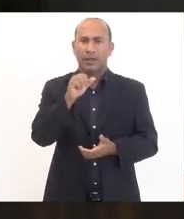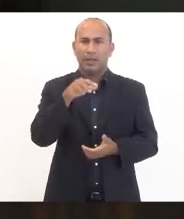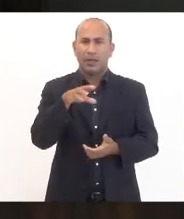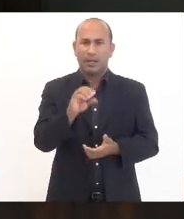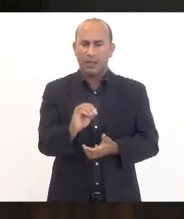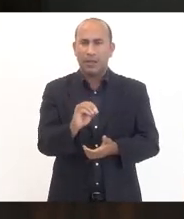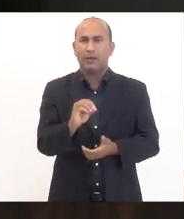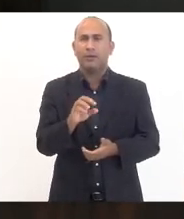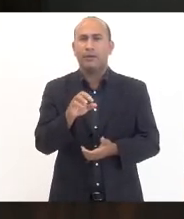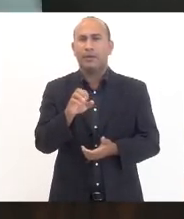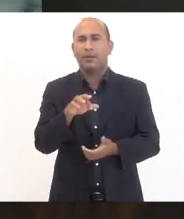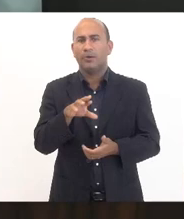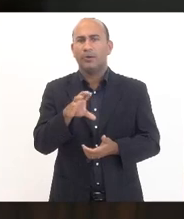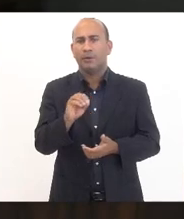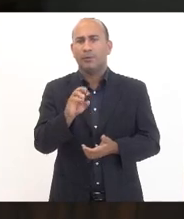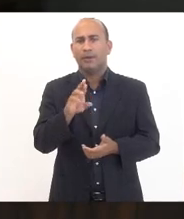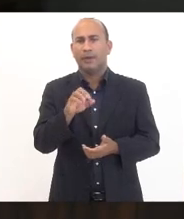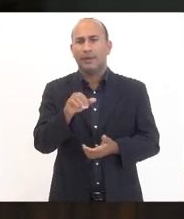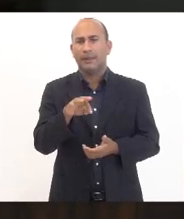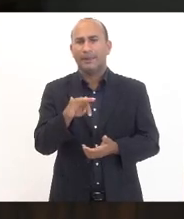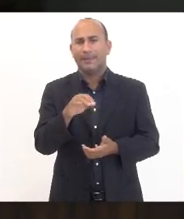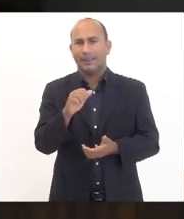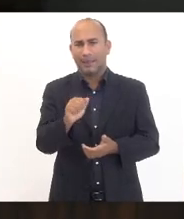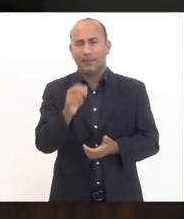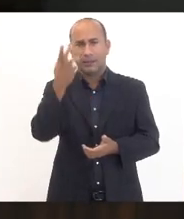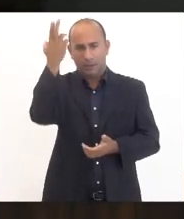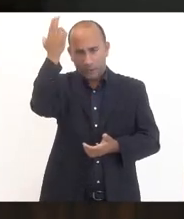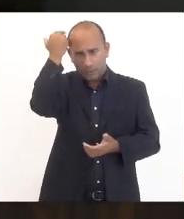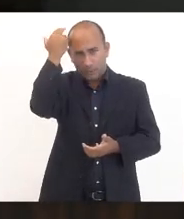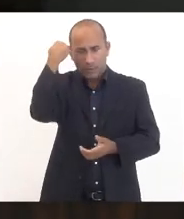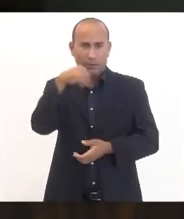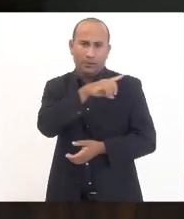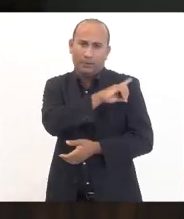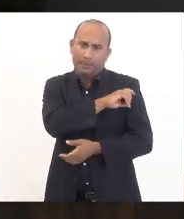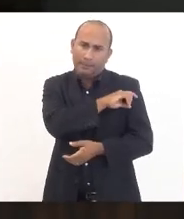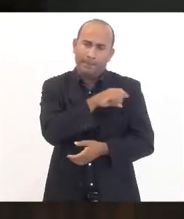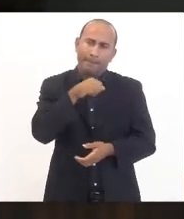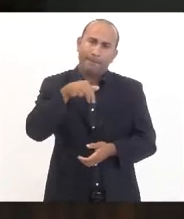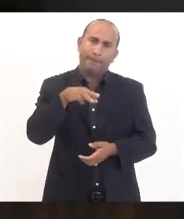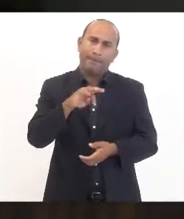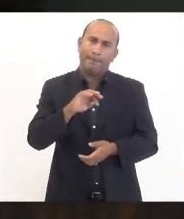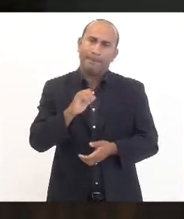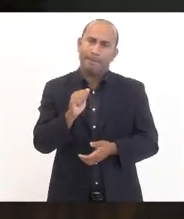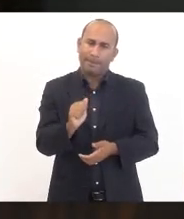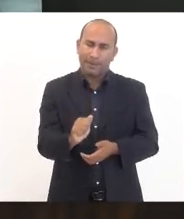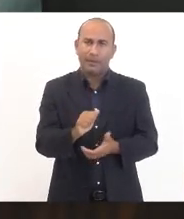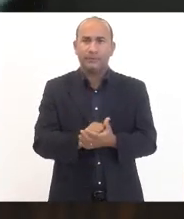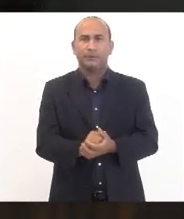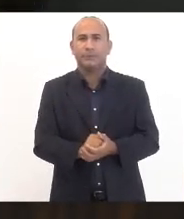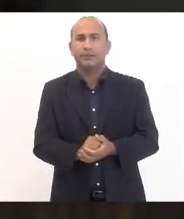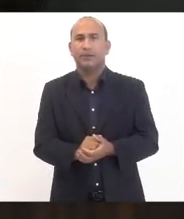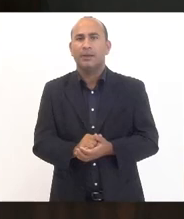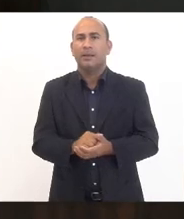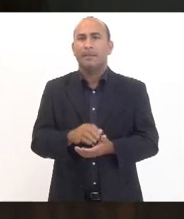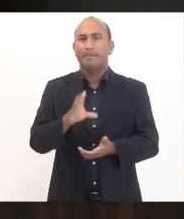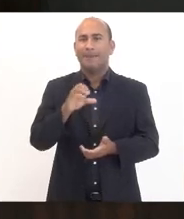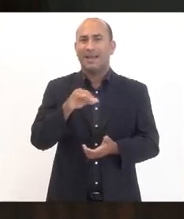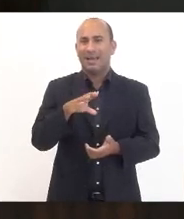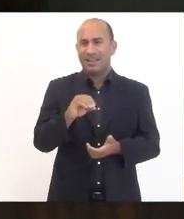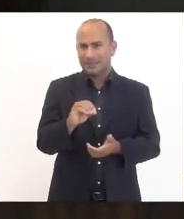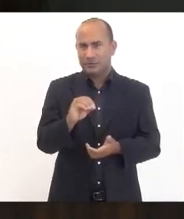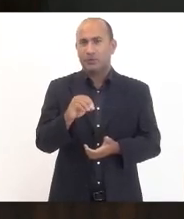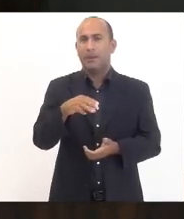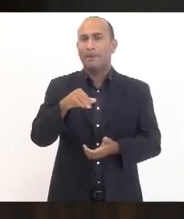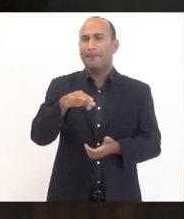Mink, Eurico Júnior, Renata Souza, Eliomar Coelho, enfermeira Rejane, Marta Rocha, Giovanni Ratinho, Márcio Canela, Mônica